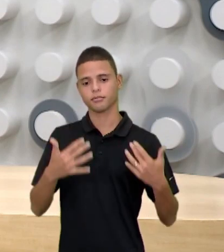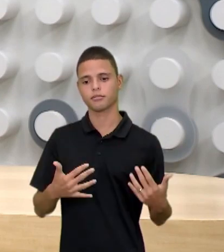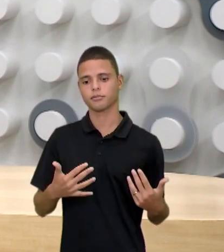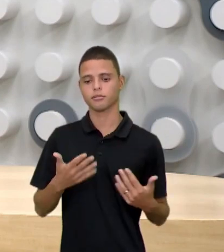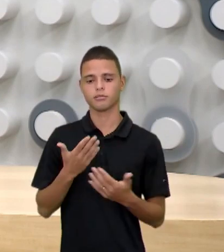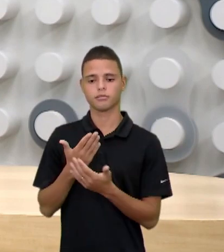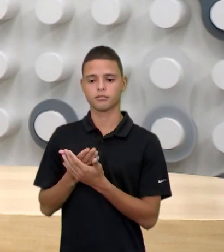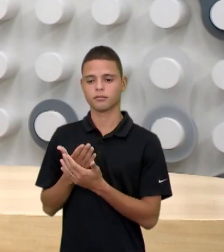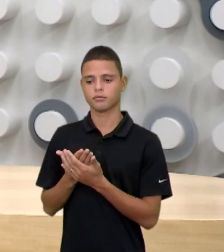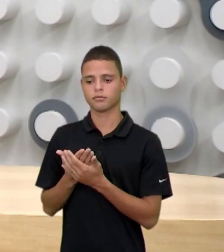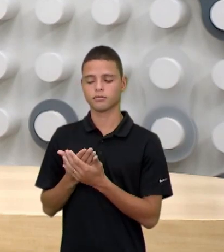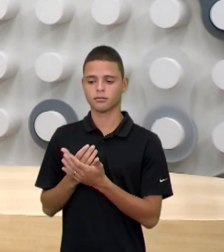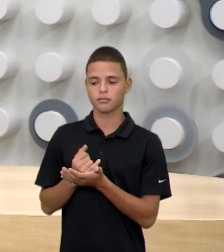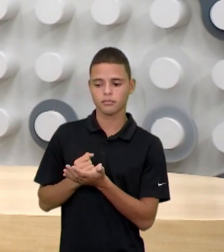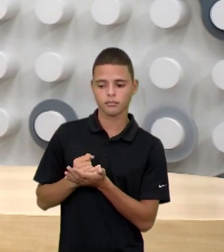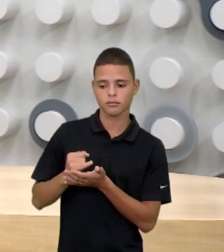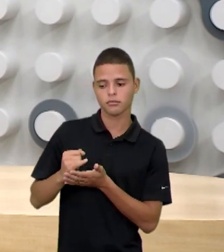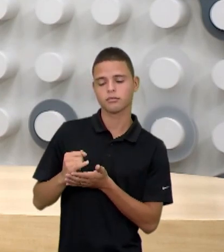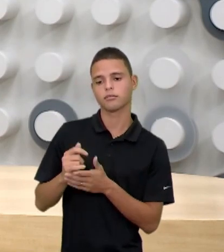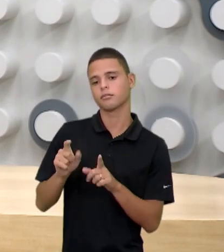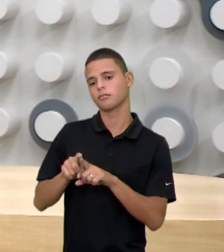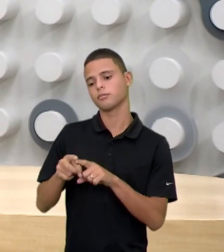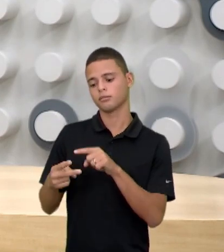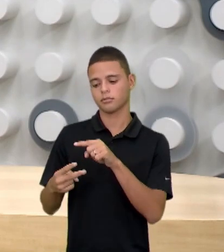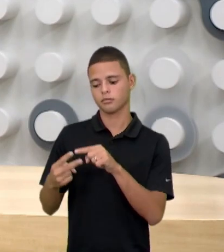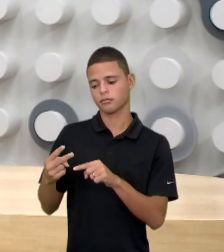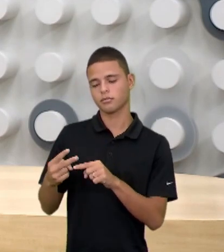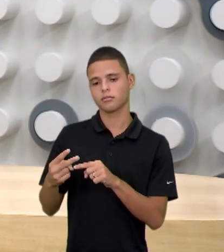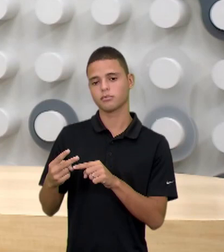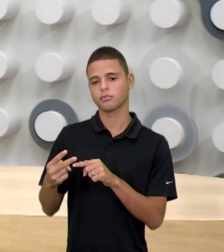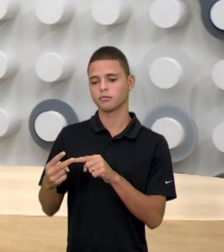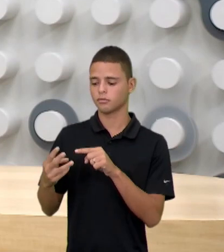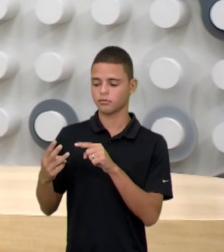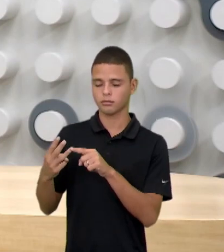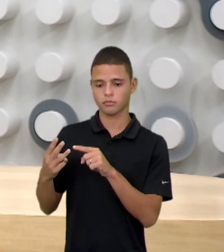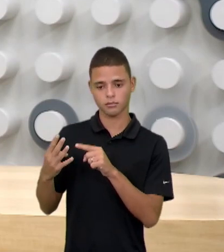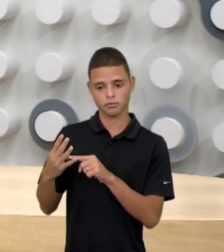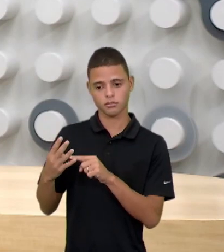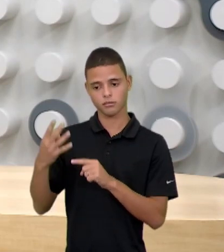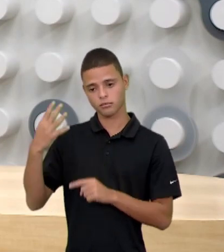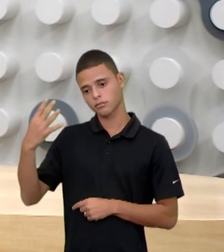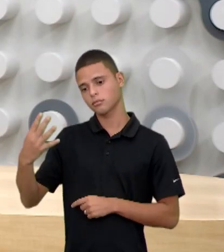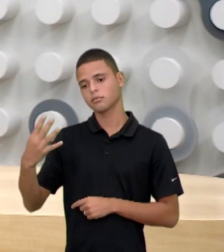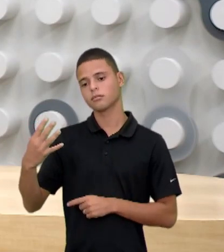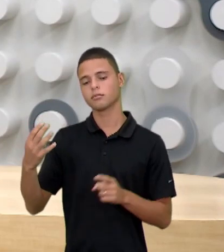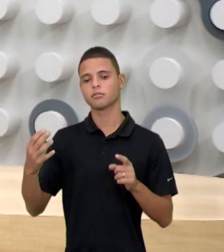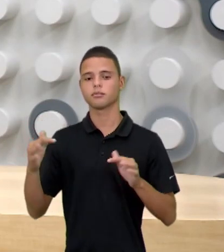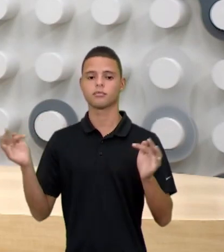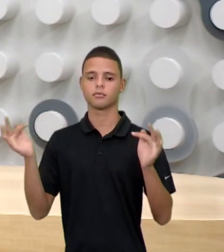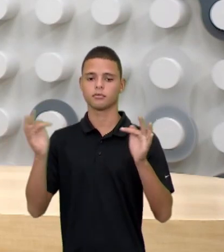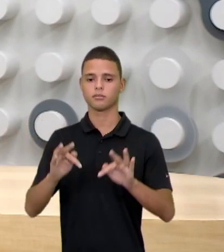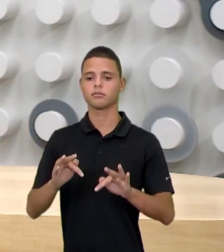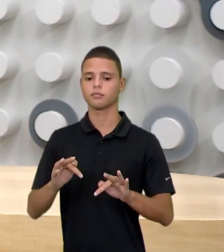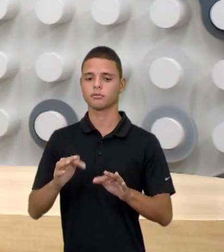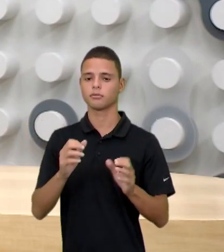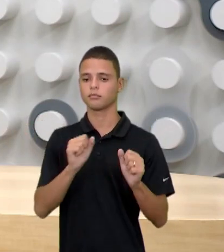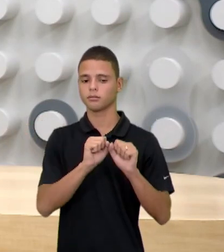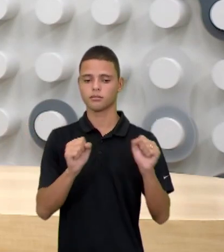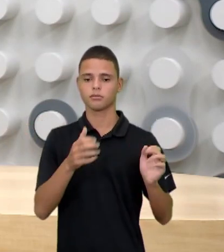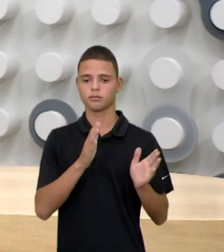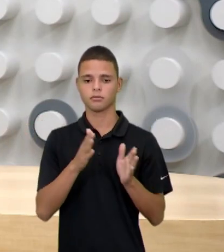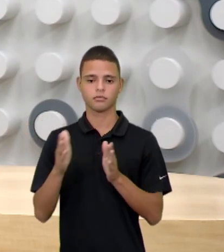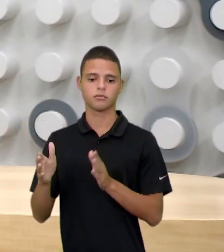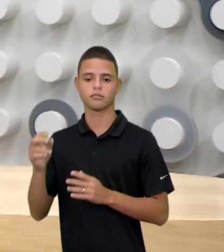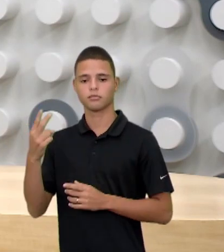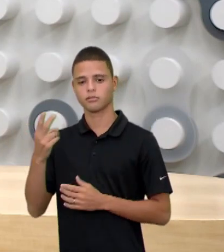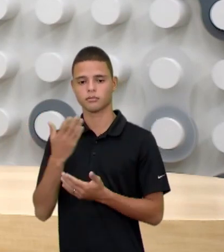nessas aulas aí de introdução, em 2 aulas, no desenvolvimento em 4 aulas e na finalização aí da sistematização